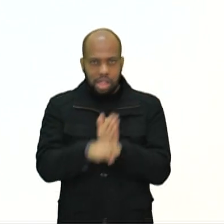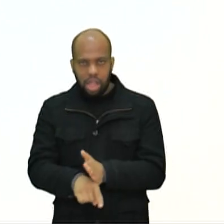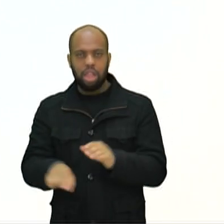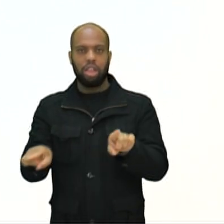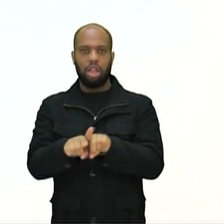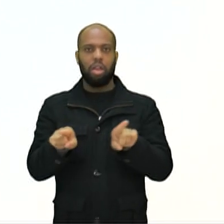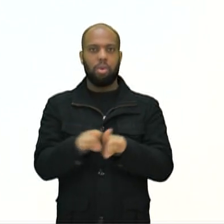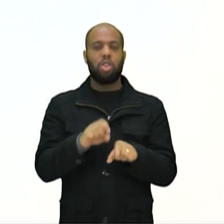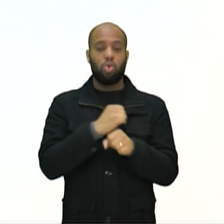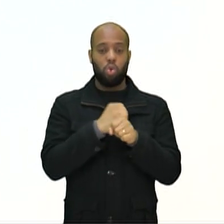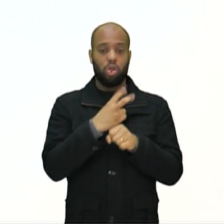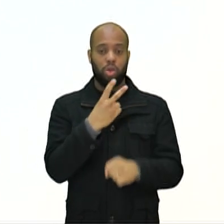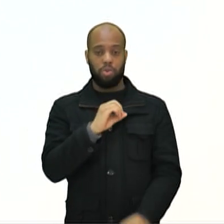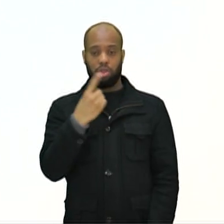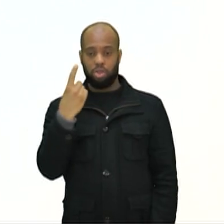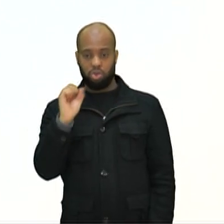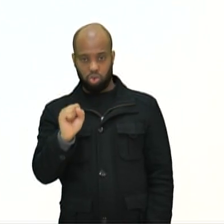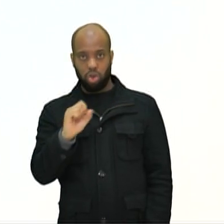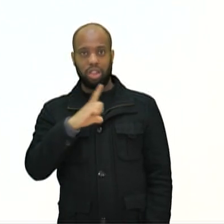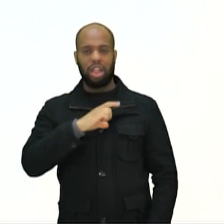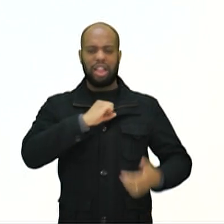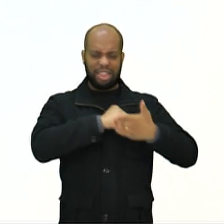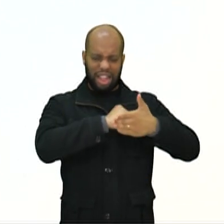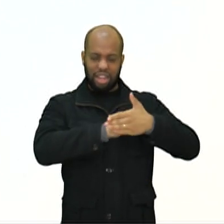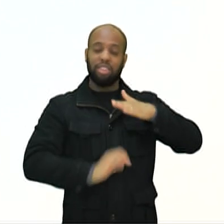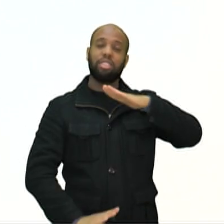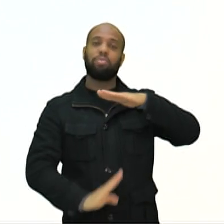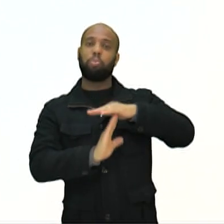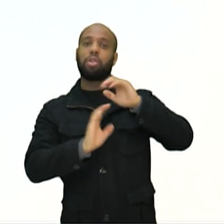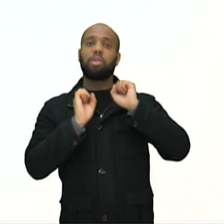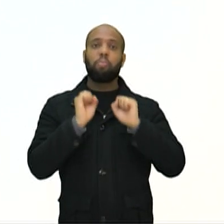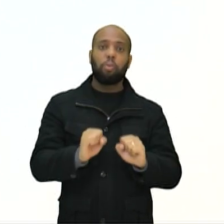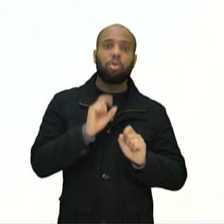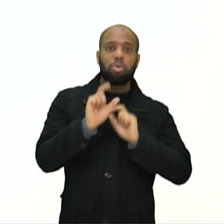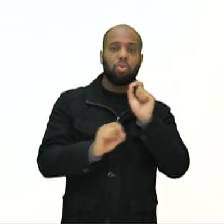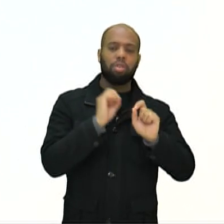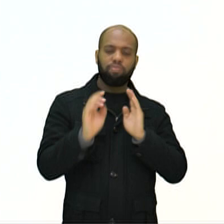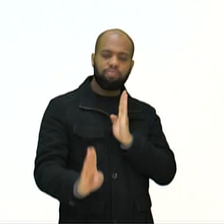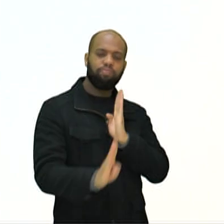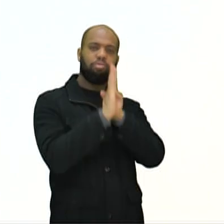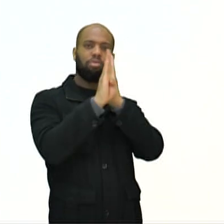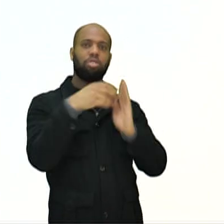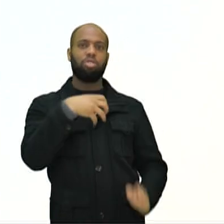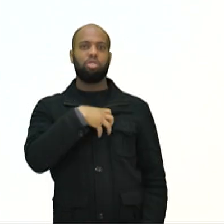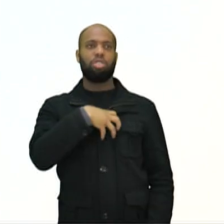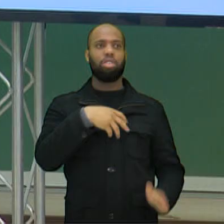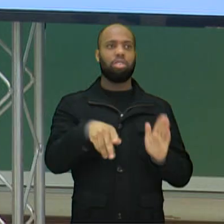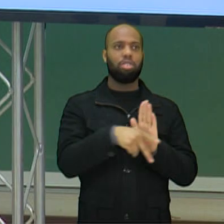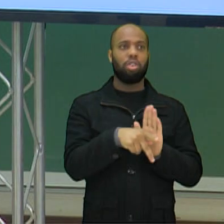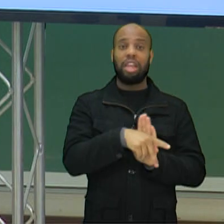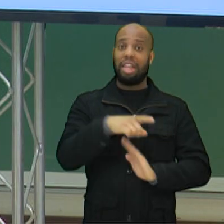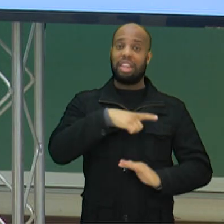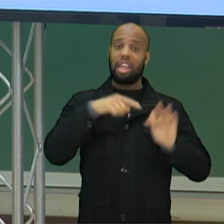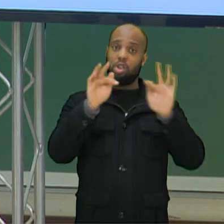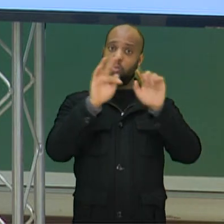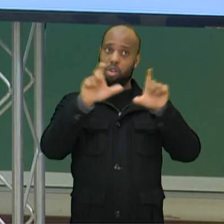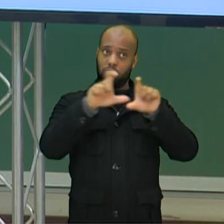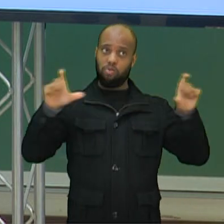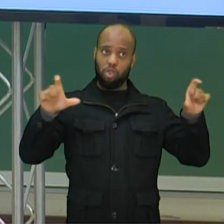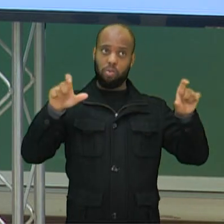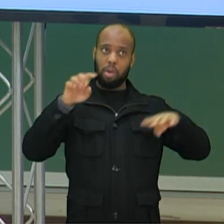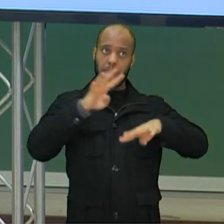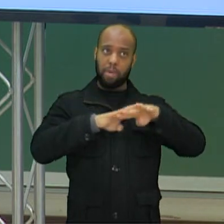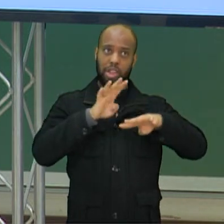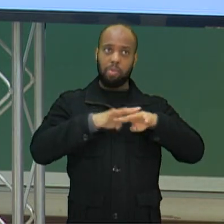2018, a frequência cardíaca máxima ela pode ser identificada através de fórmulas. Então, a